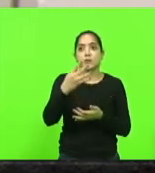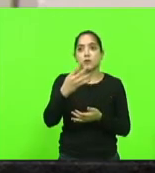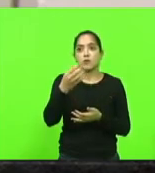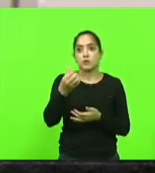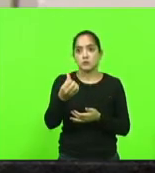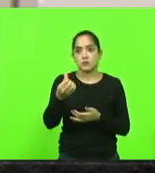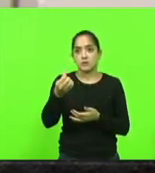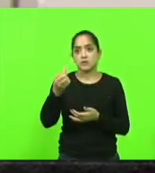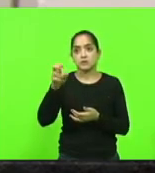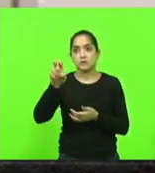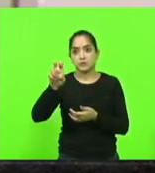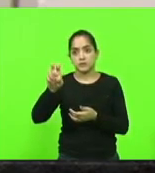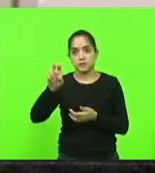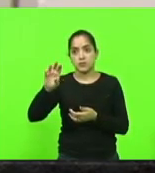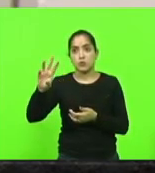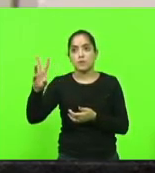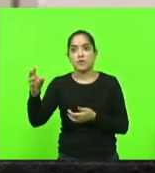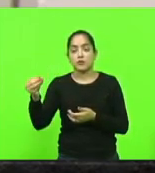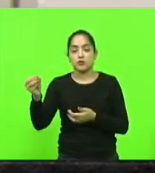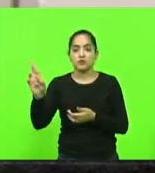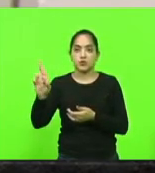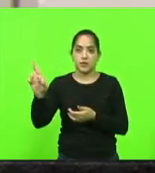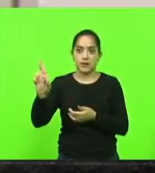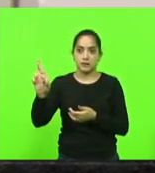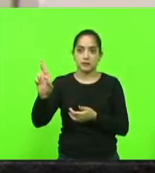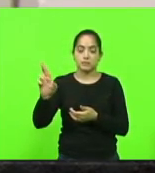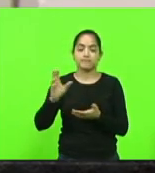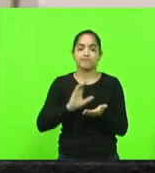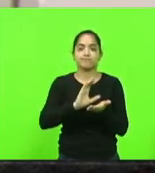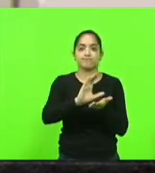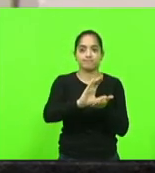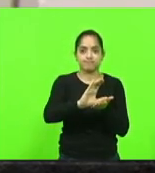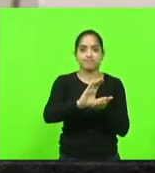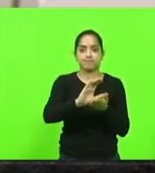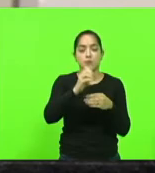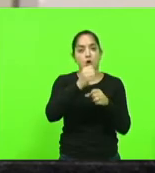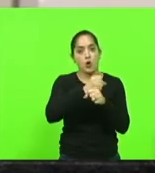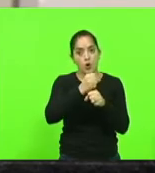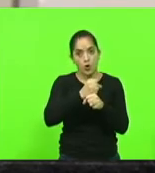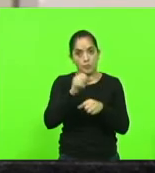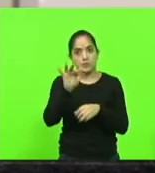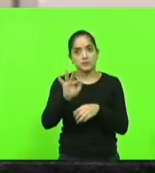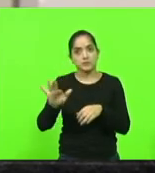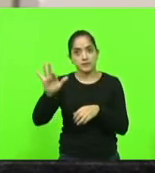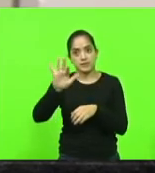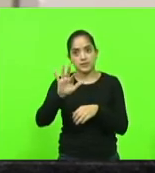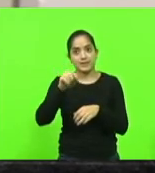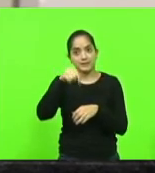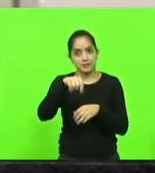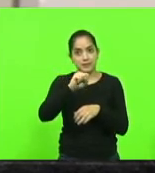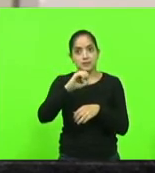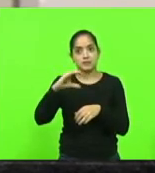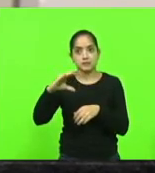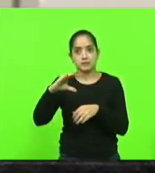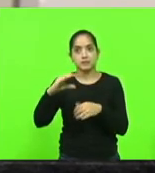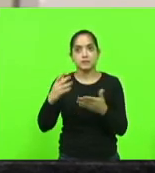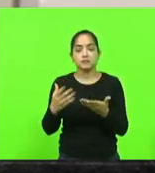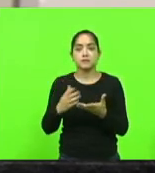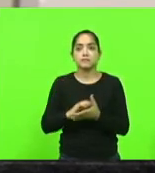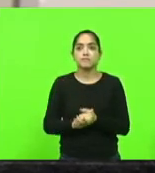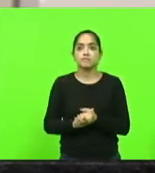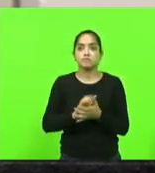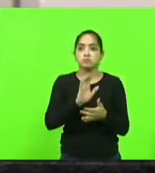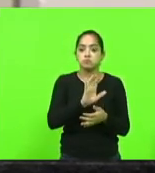465 milhões para as obras federais em Santa Catarina, de todas as